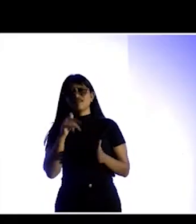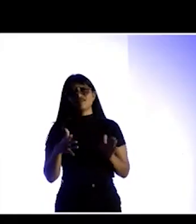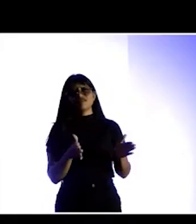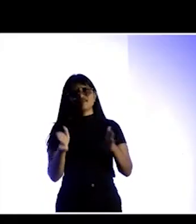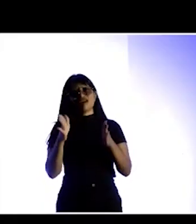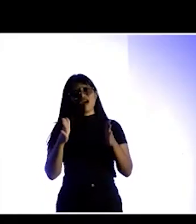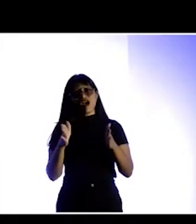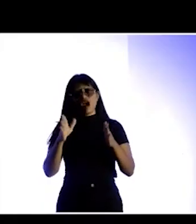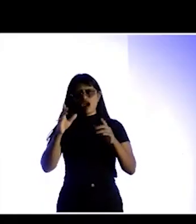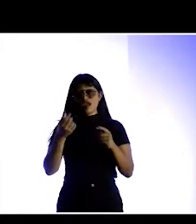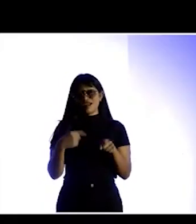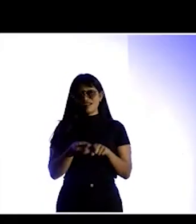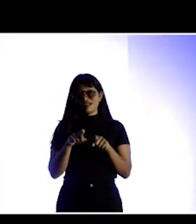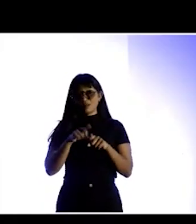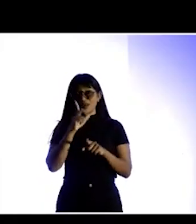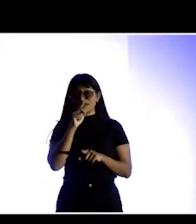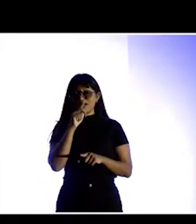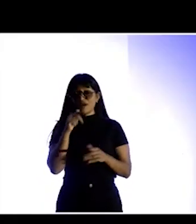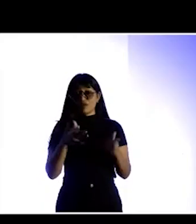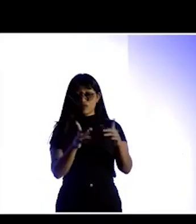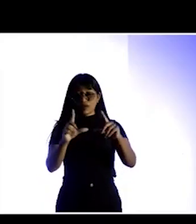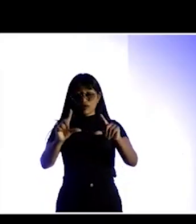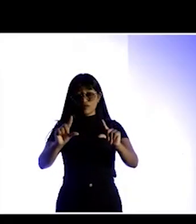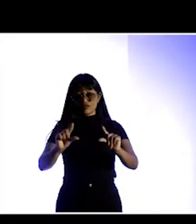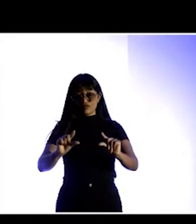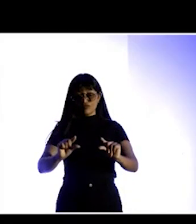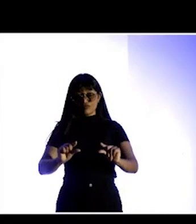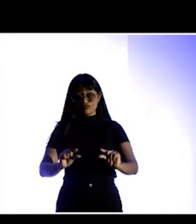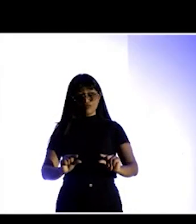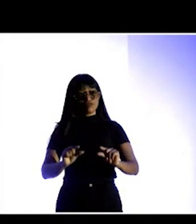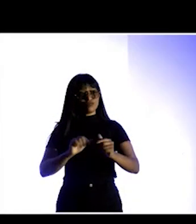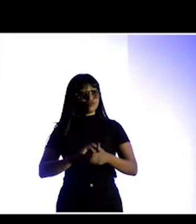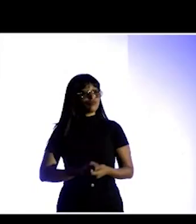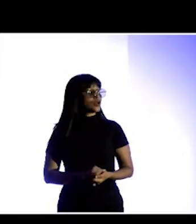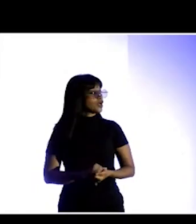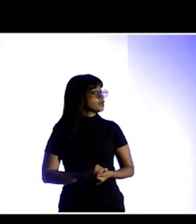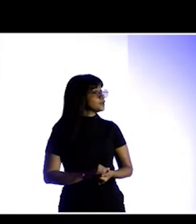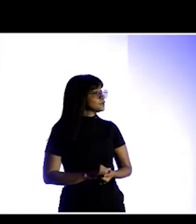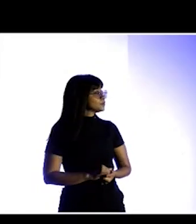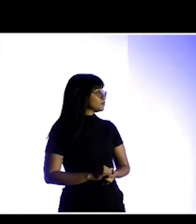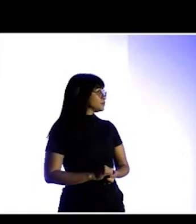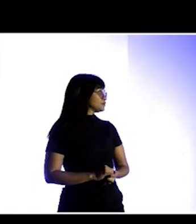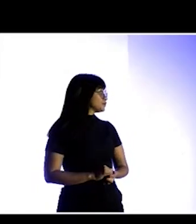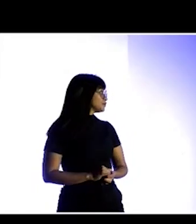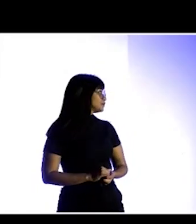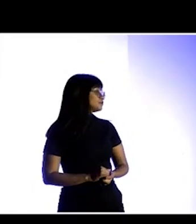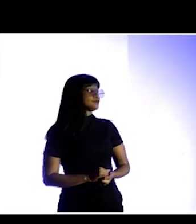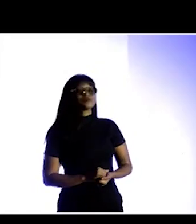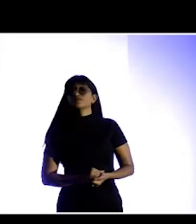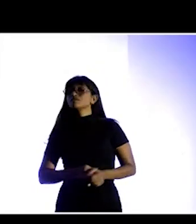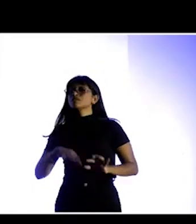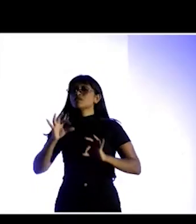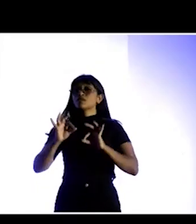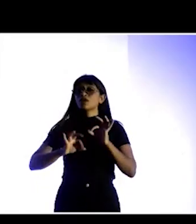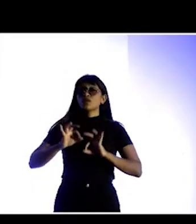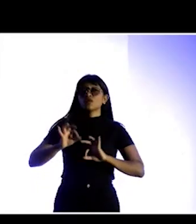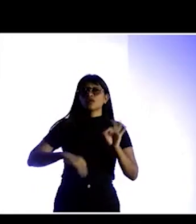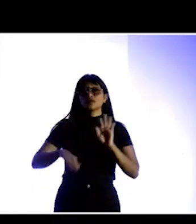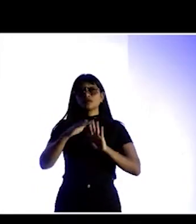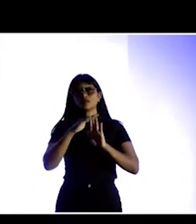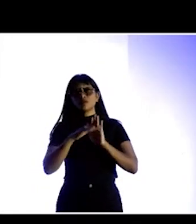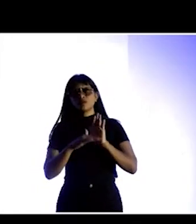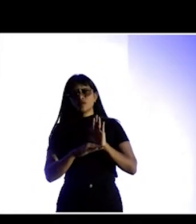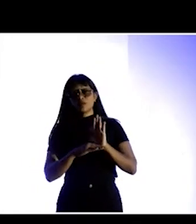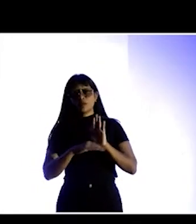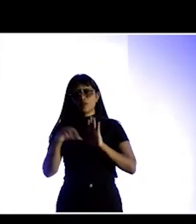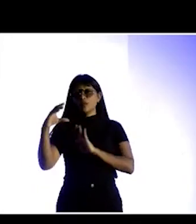Brasil. E muitos rios entrando em situação de intermitência. A gente fez, no plano clima, né, que é o nosso Plano